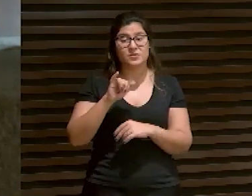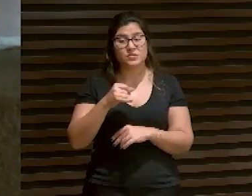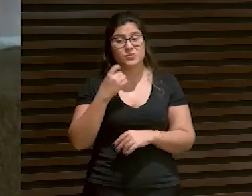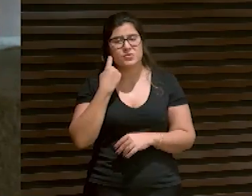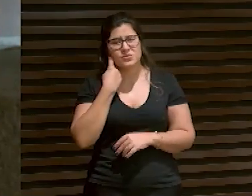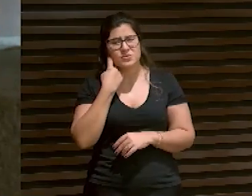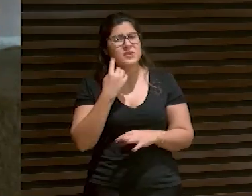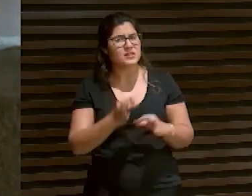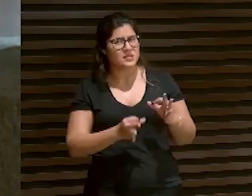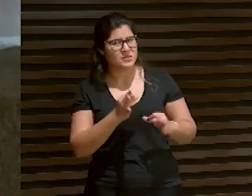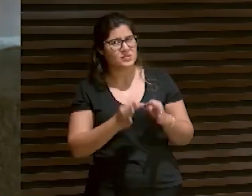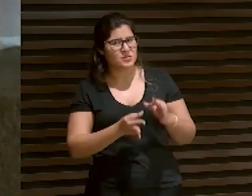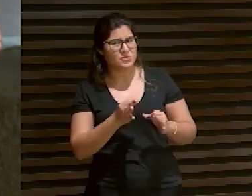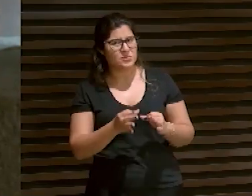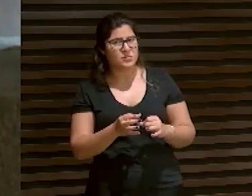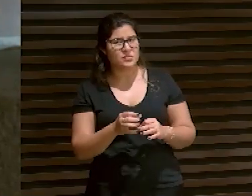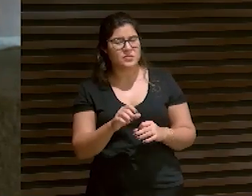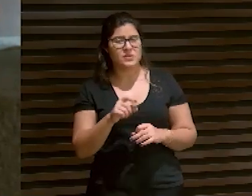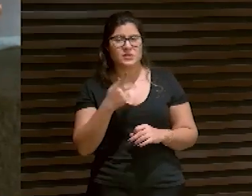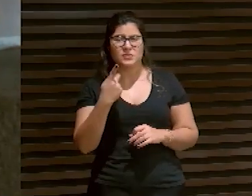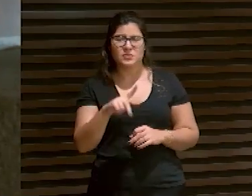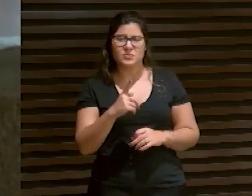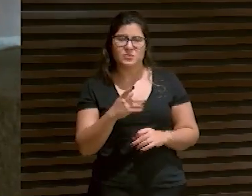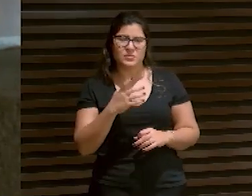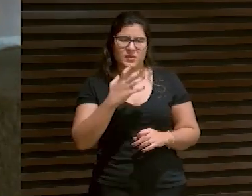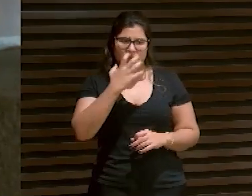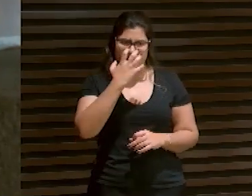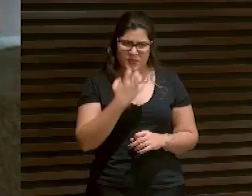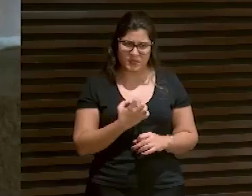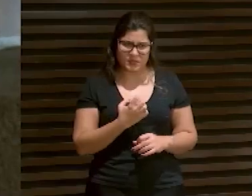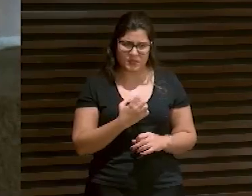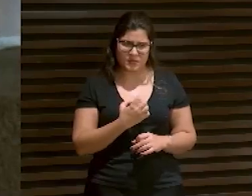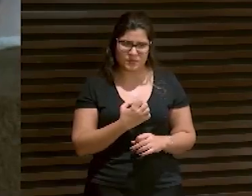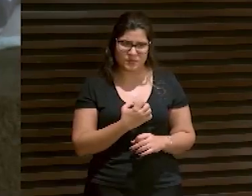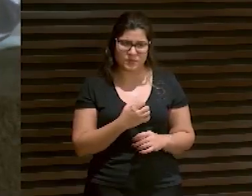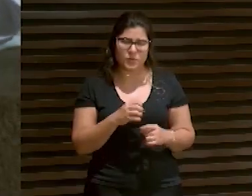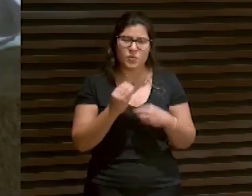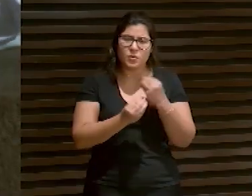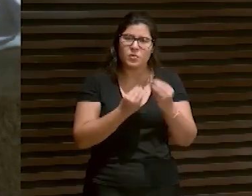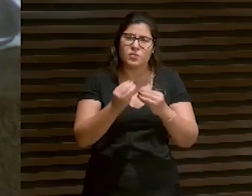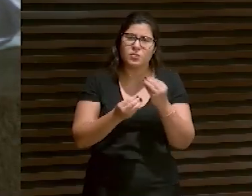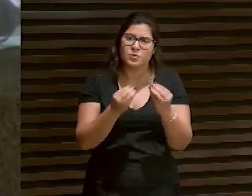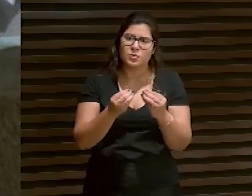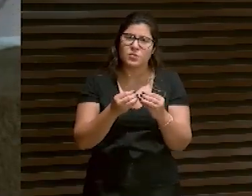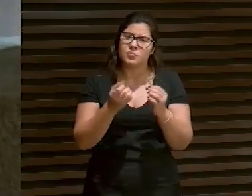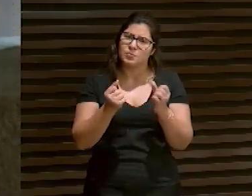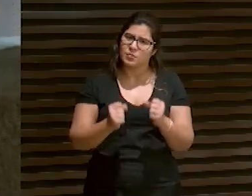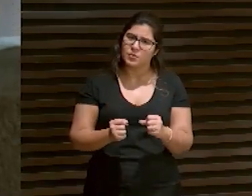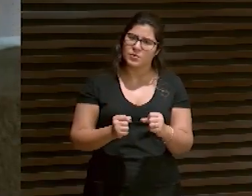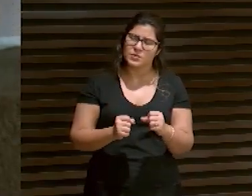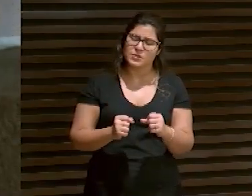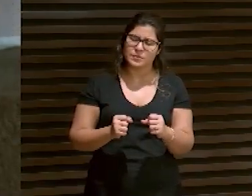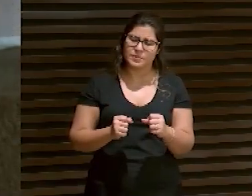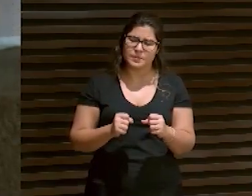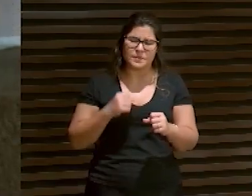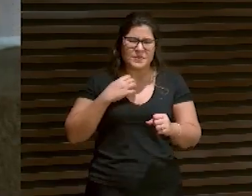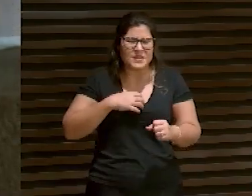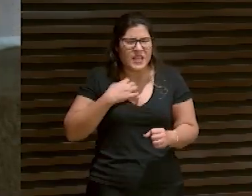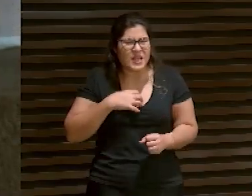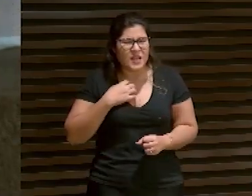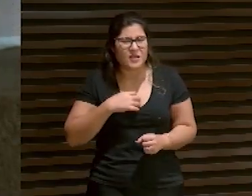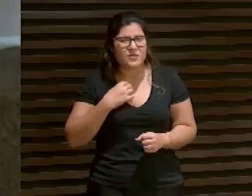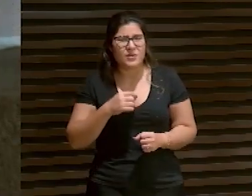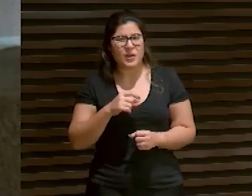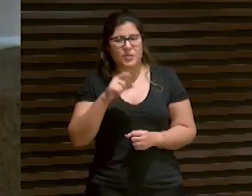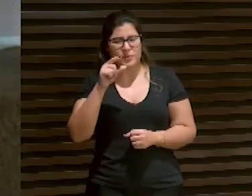ira? É justa a sua ira? Como que você pode se irar por uma planta que morreu, sendo que